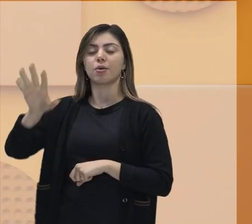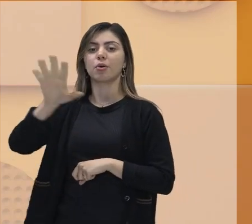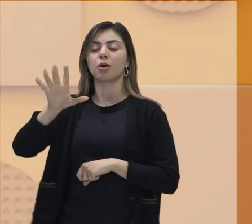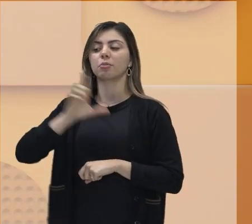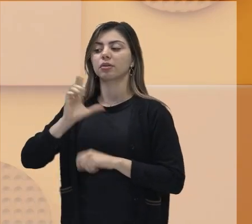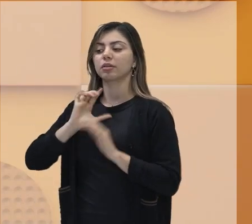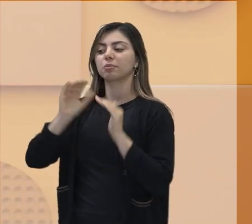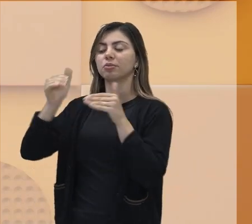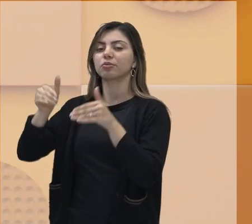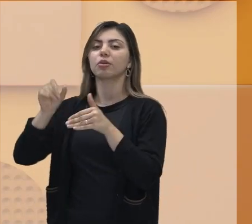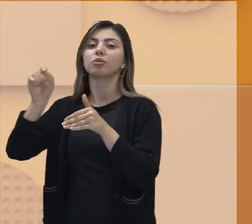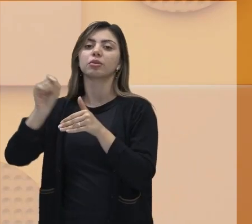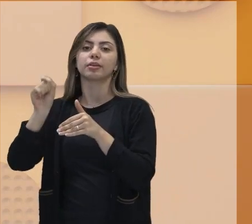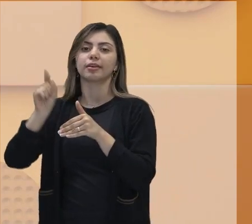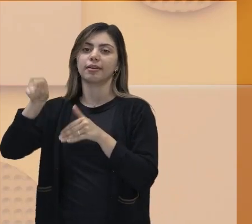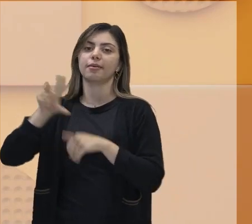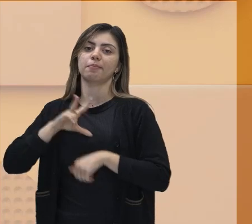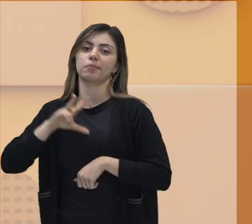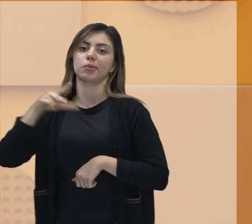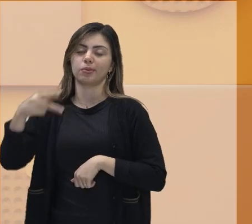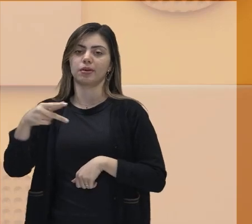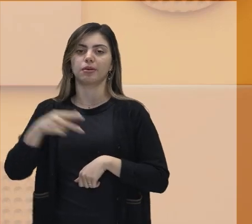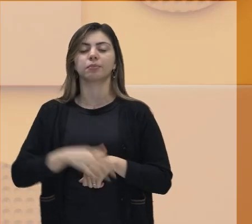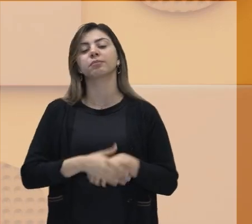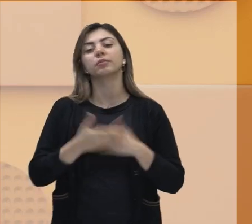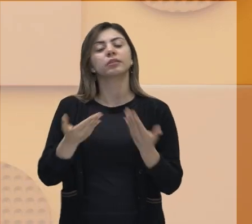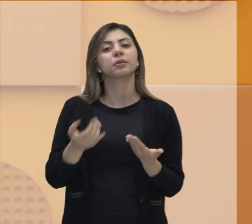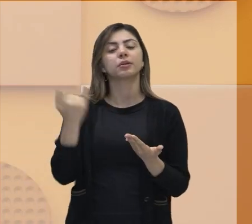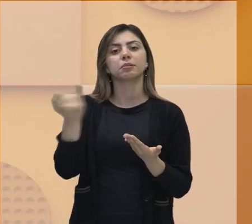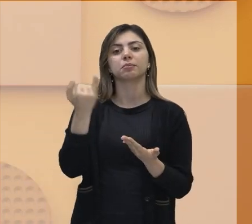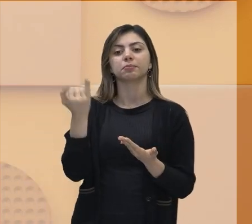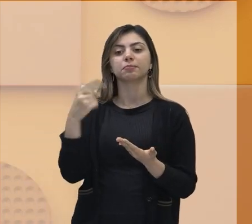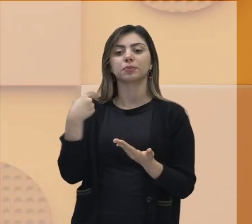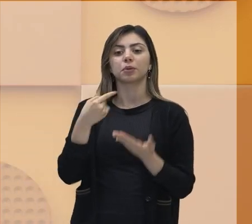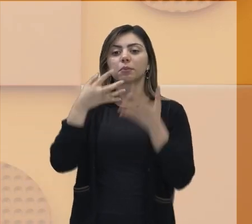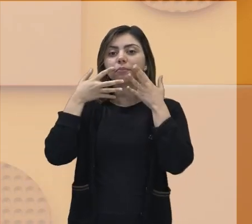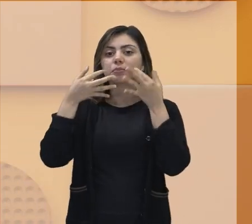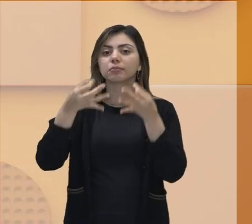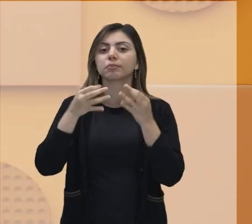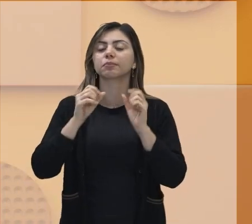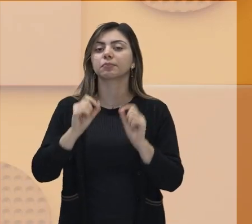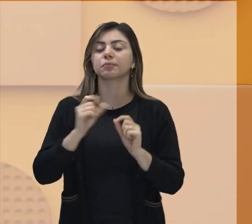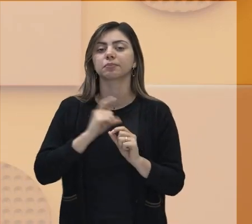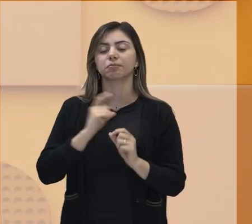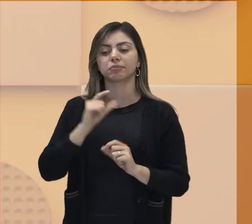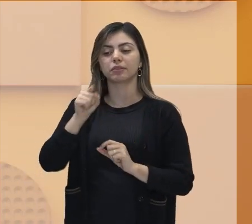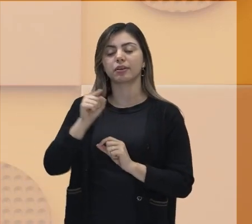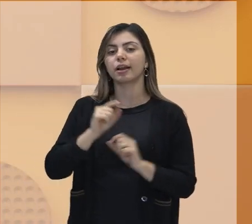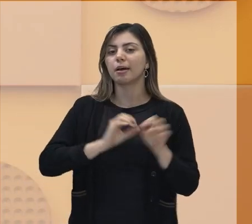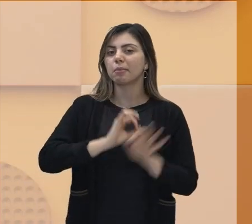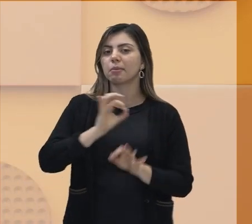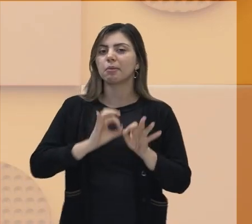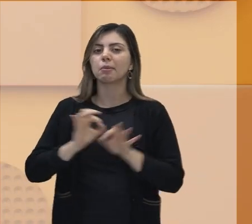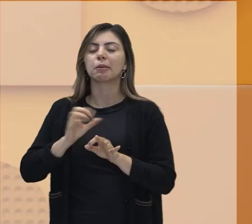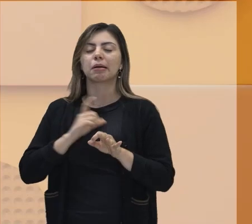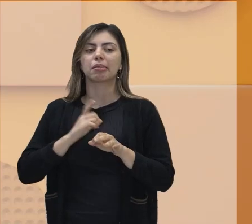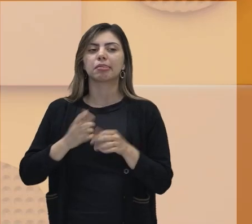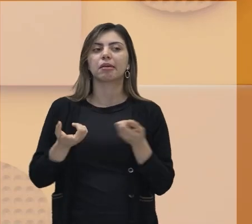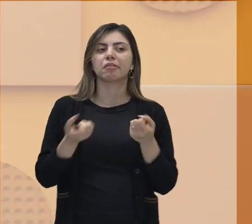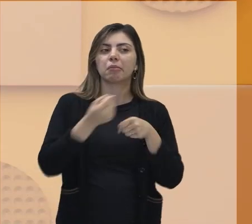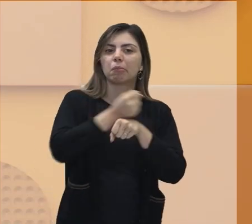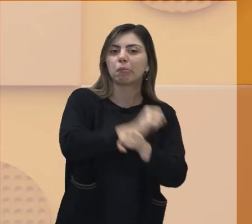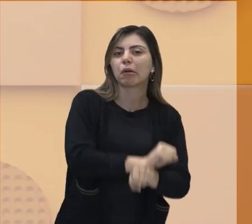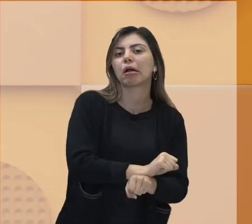especificamente os portugueses. Então, é importante atentarmos que esse processo de escravização, né, de